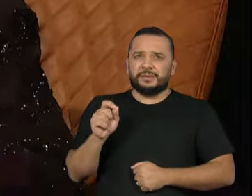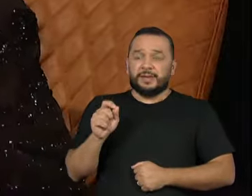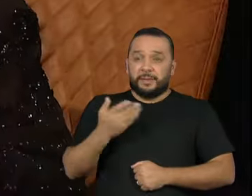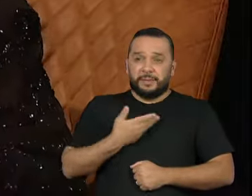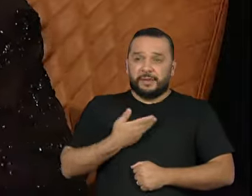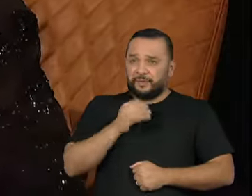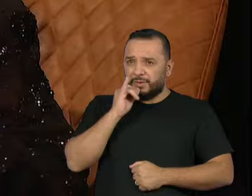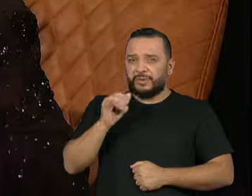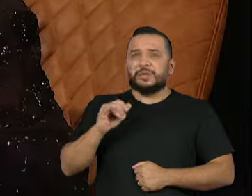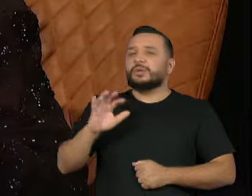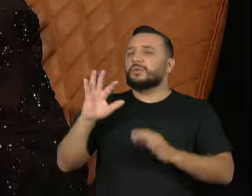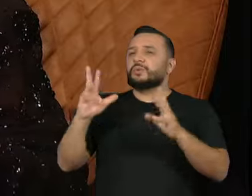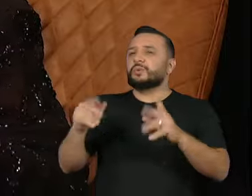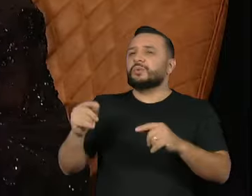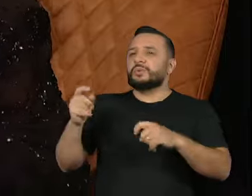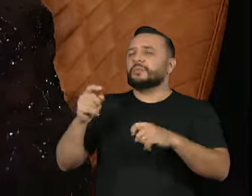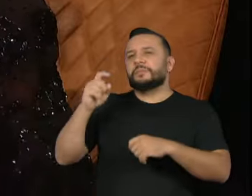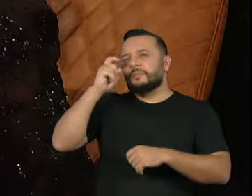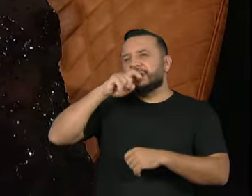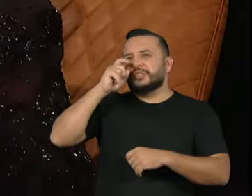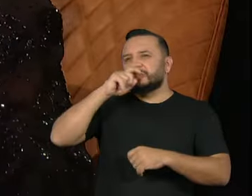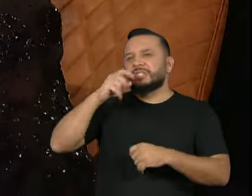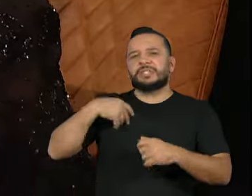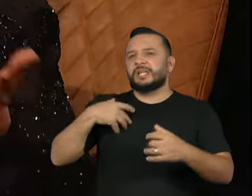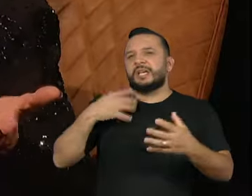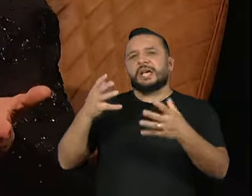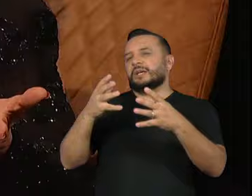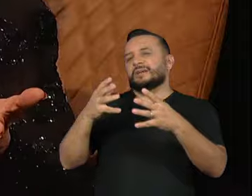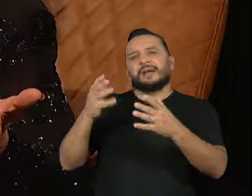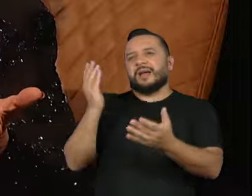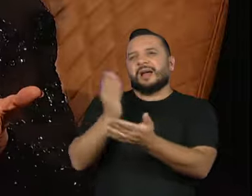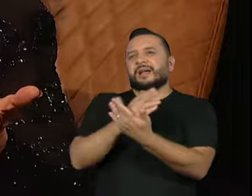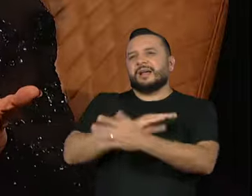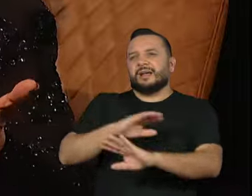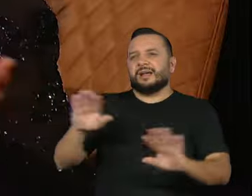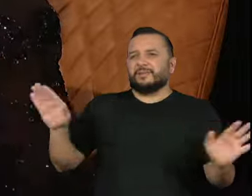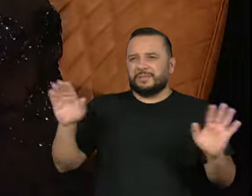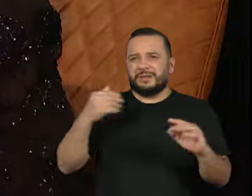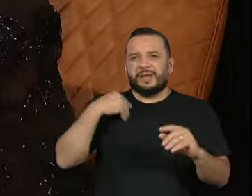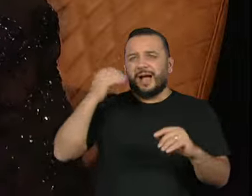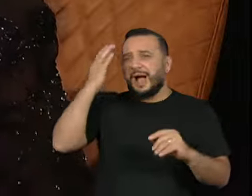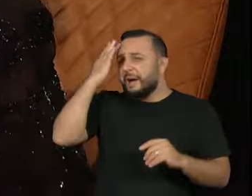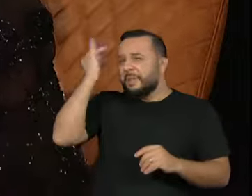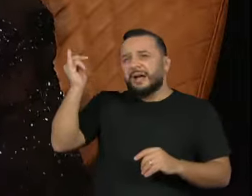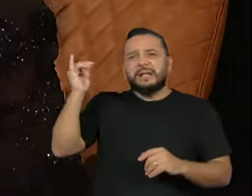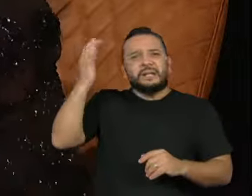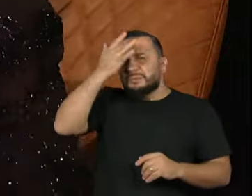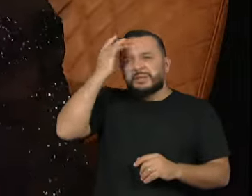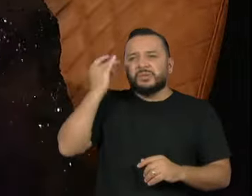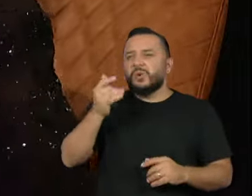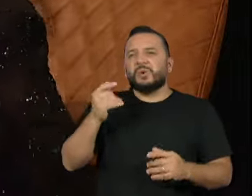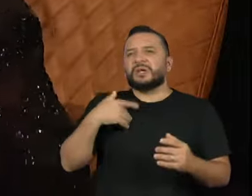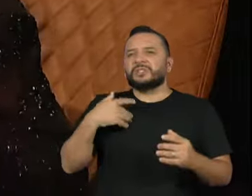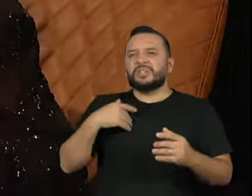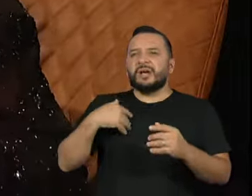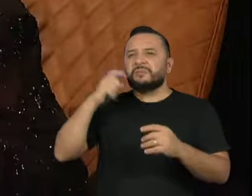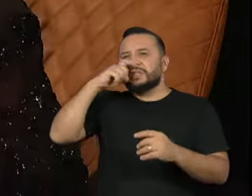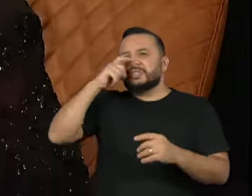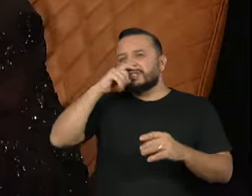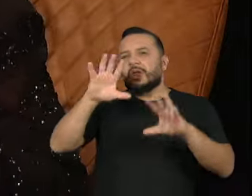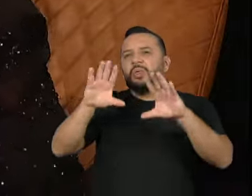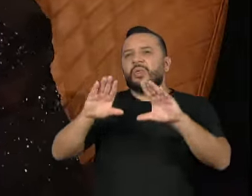que é mentira se torna mito. Amanhã não vão ter nada para falar de você. Então, é um mito